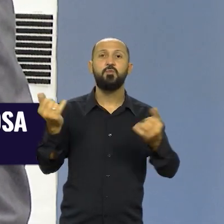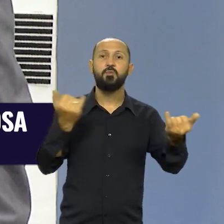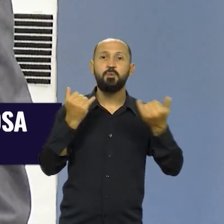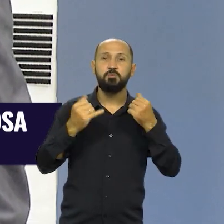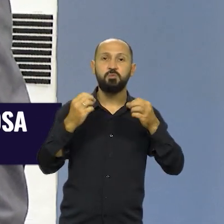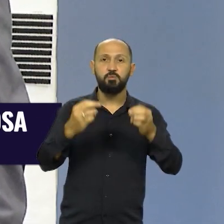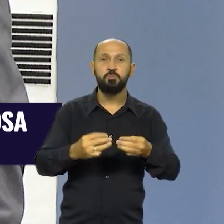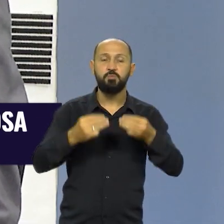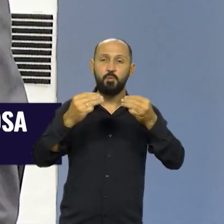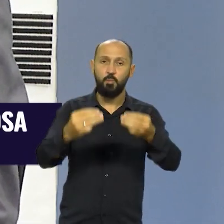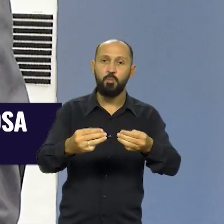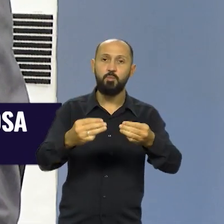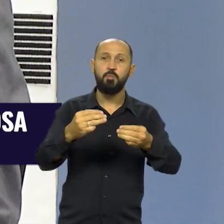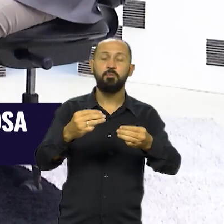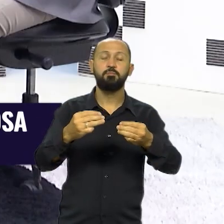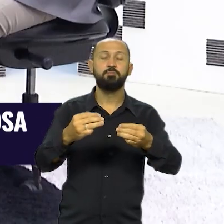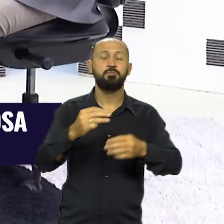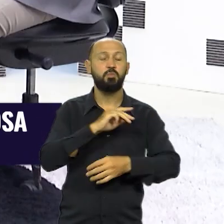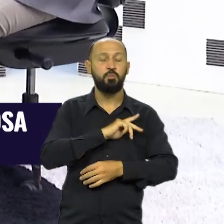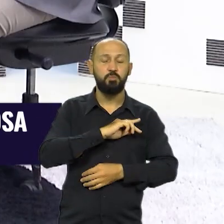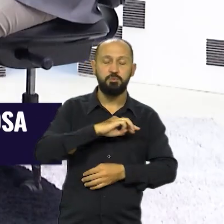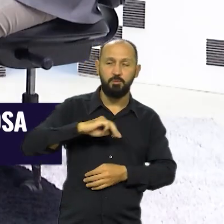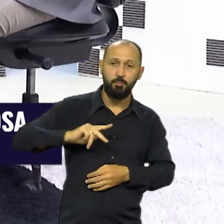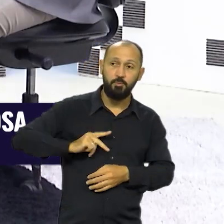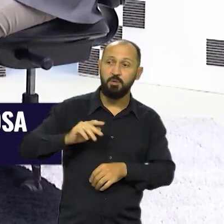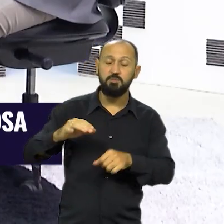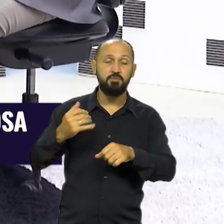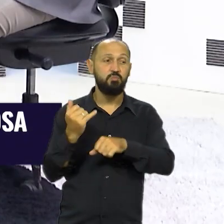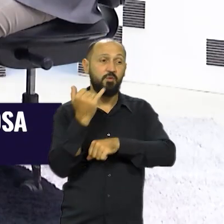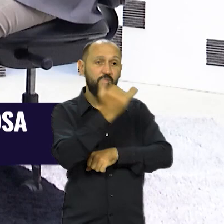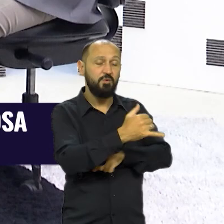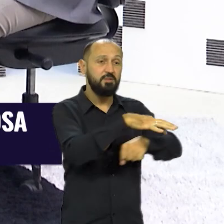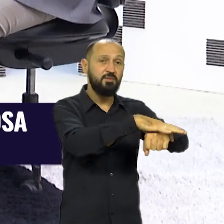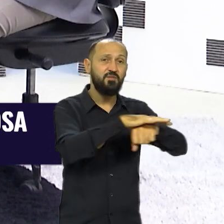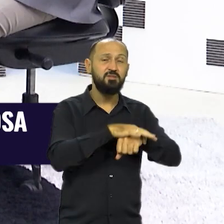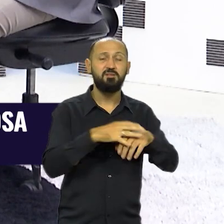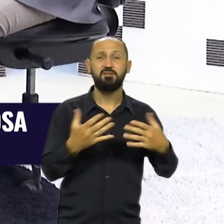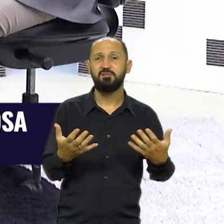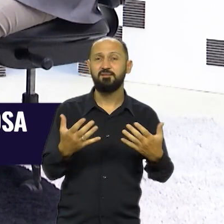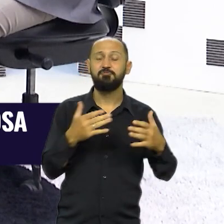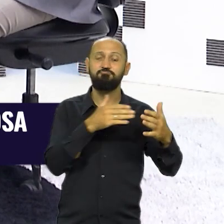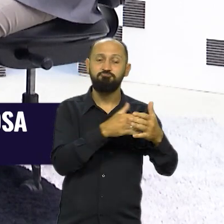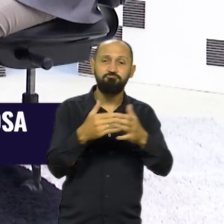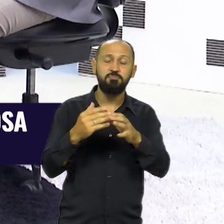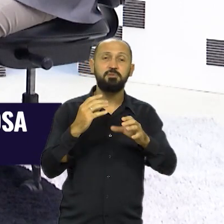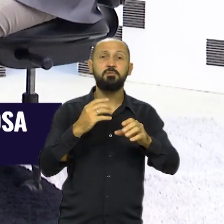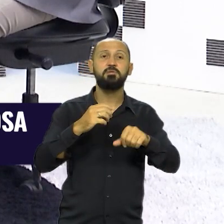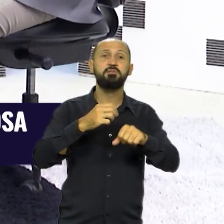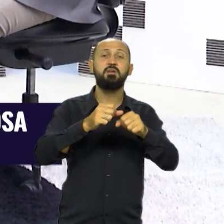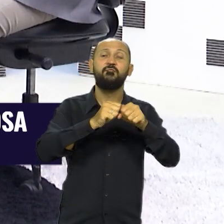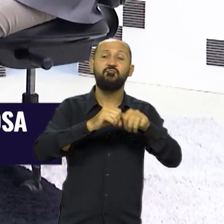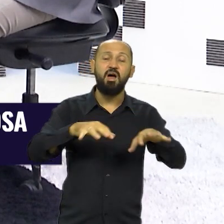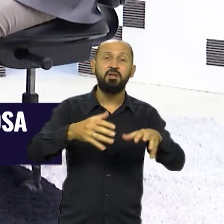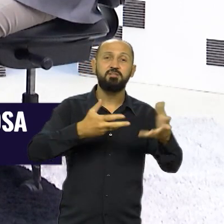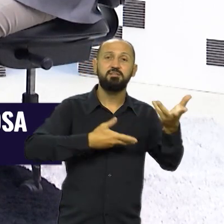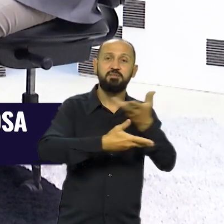do Ministério Público, que não são compartilhados, ora, com a Defensoria Pública. Então, ou seja, a falta